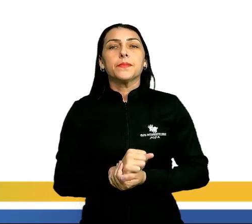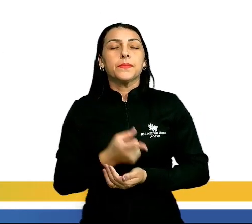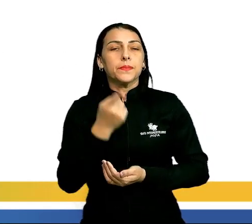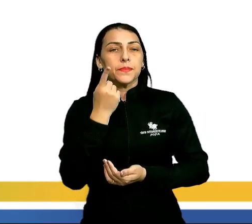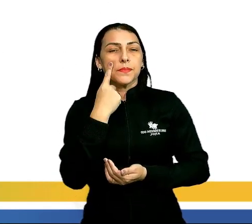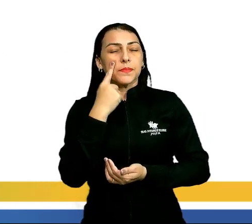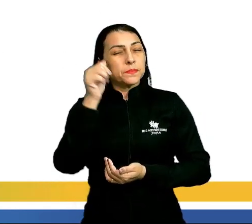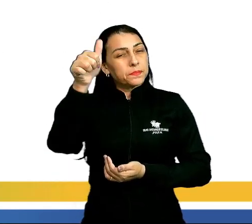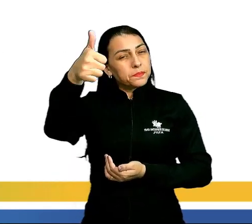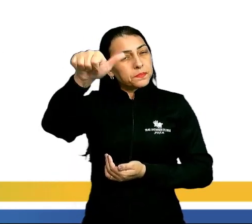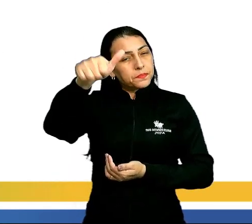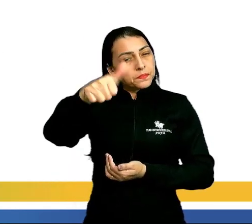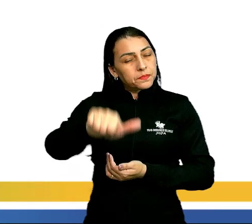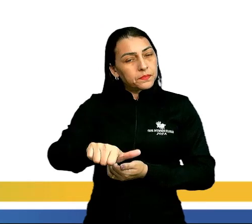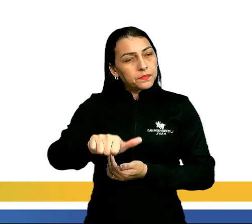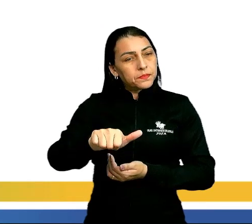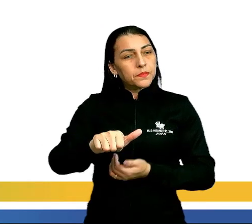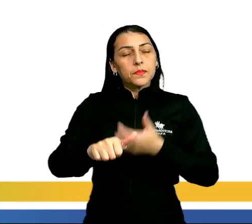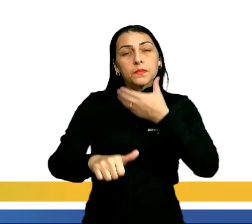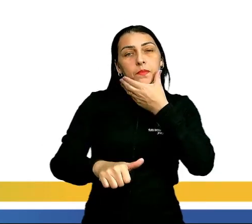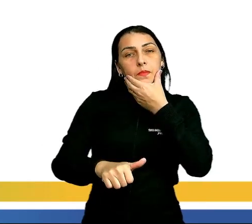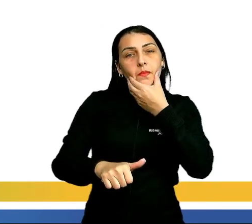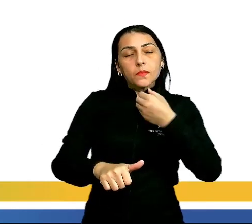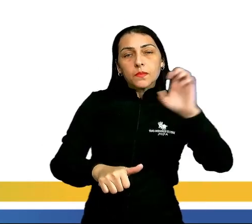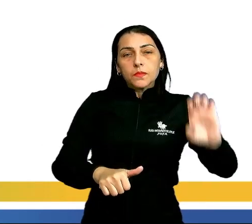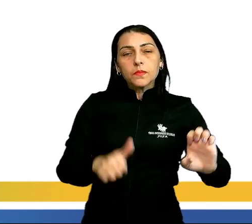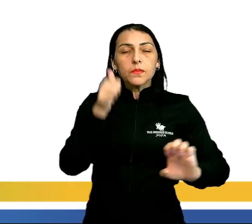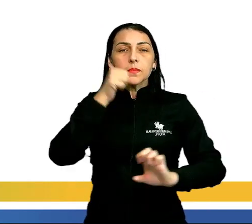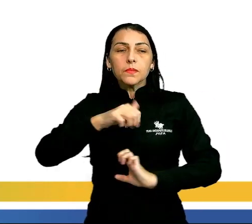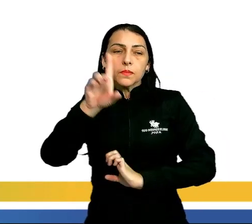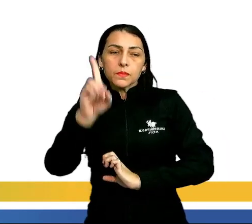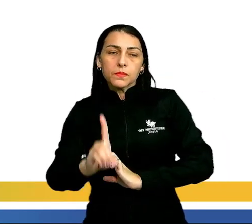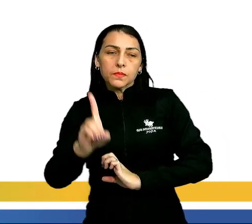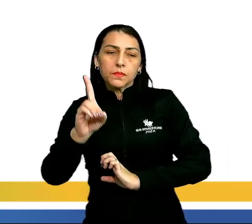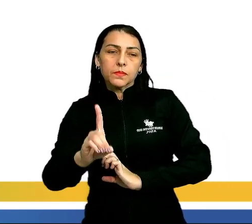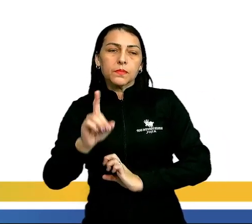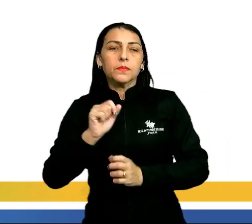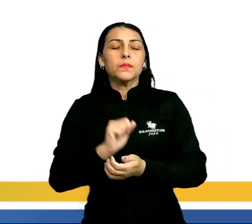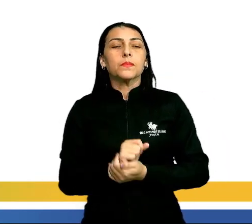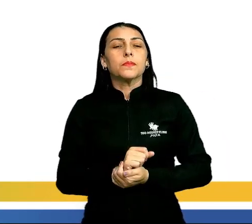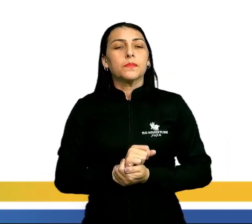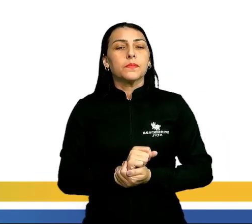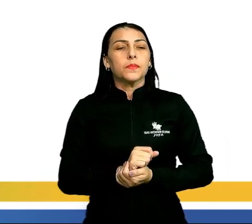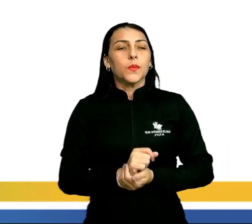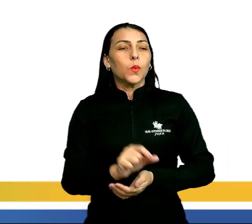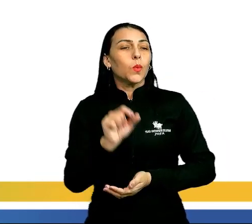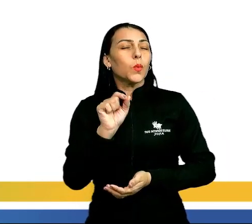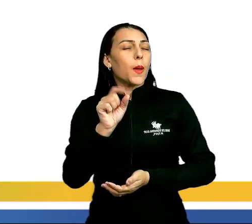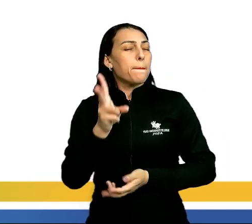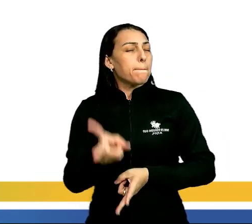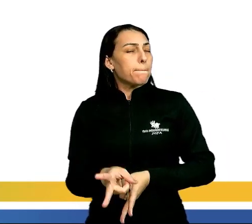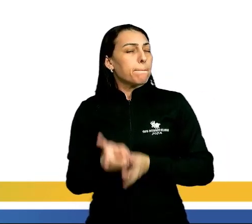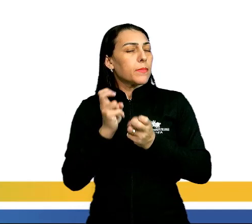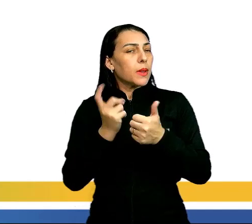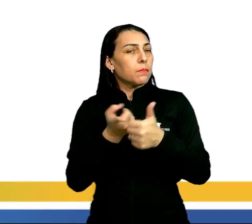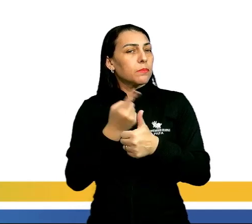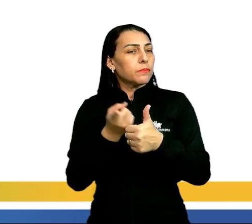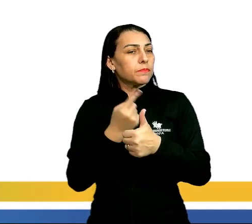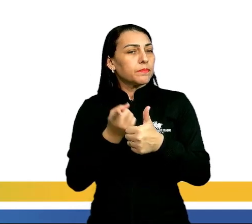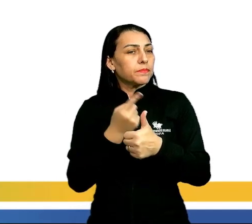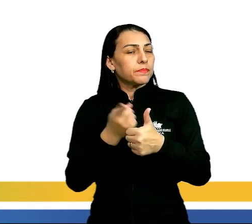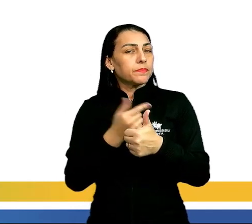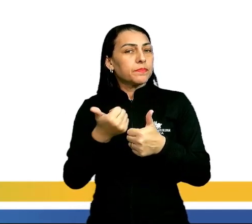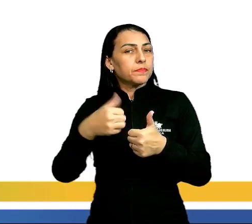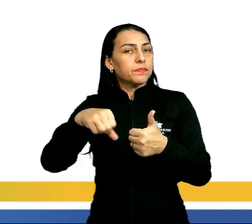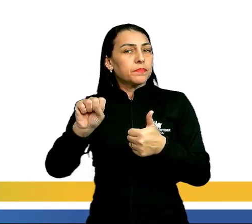Vamos fazer a análise? De um lado os homens, do outro lado as mulheres. O que a gente observa nessa pirâmide